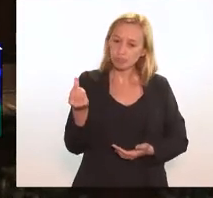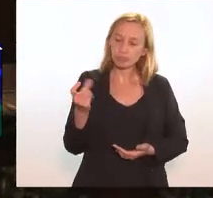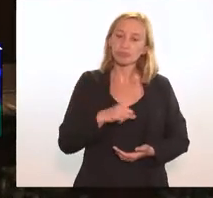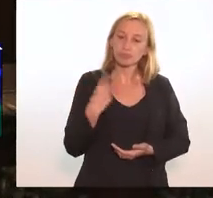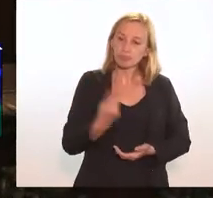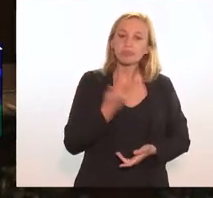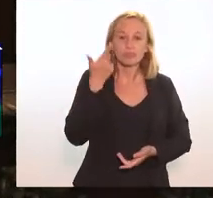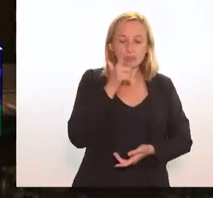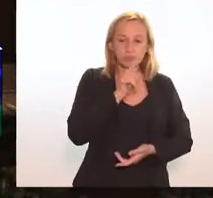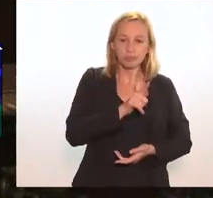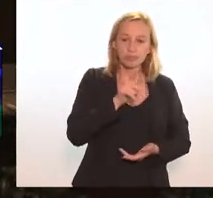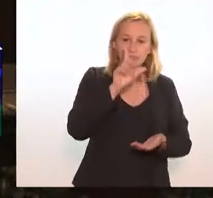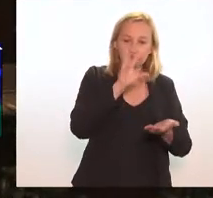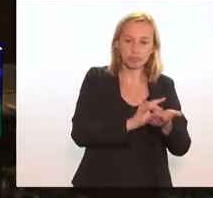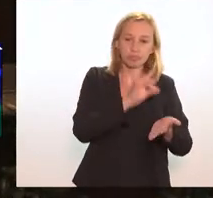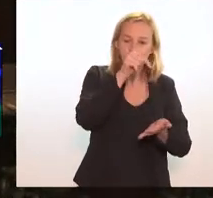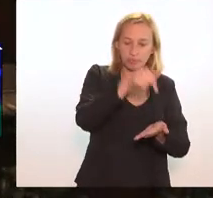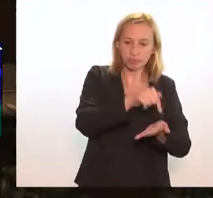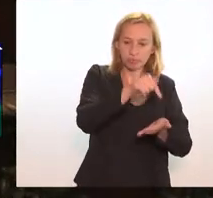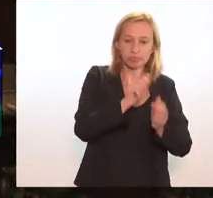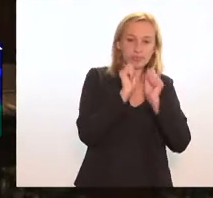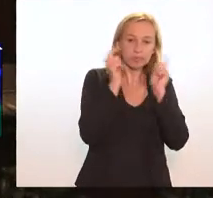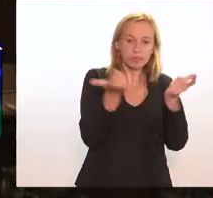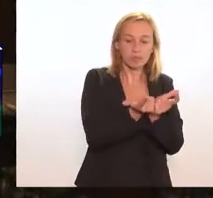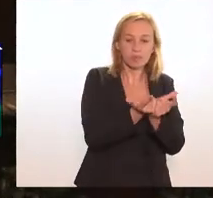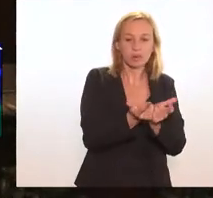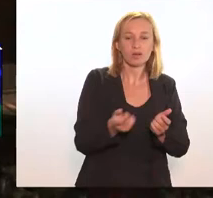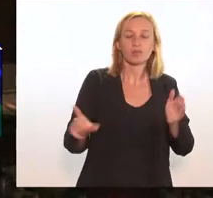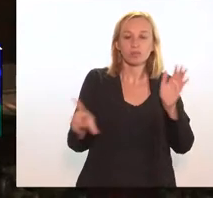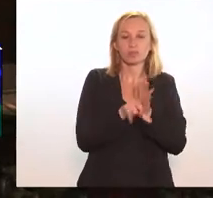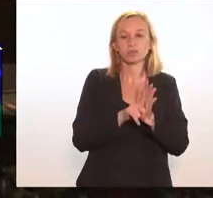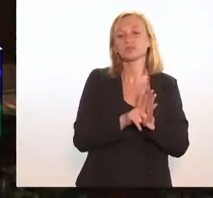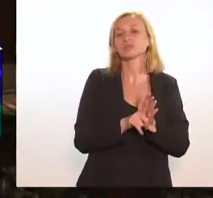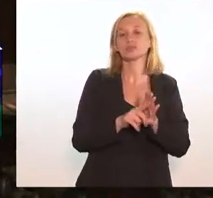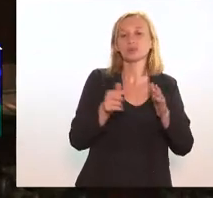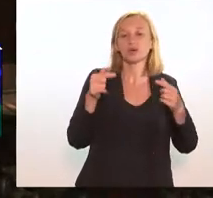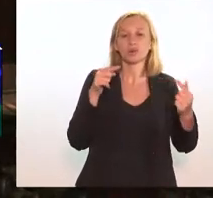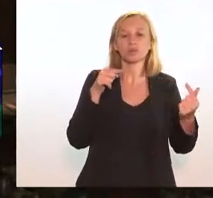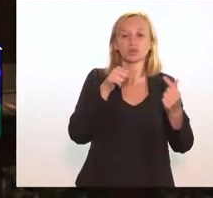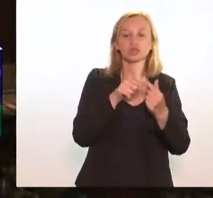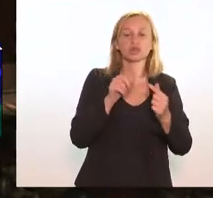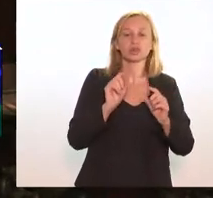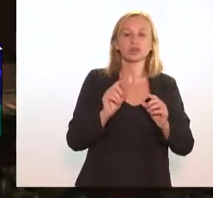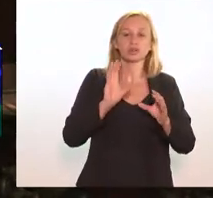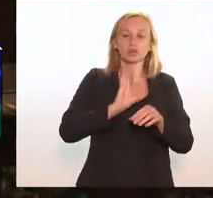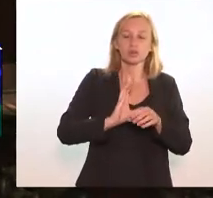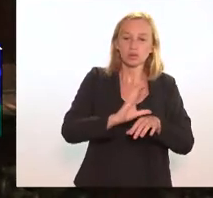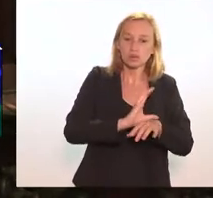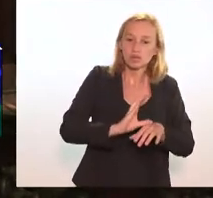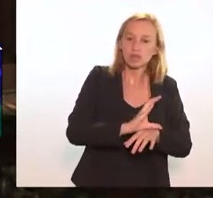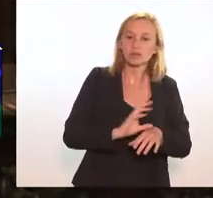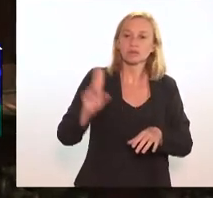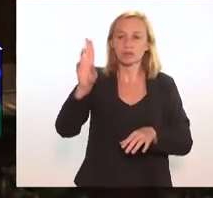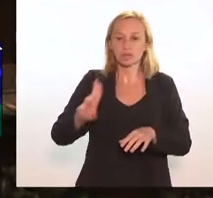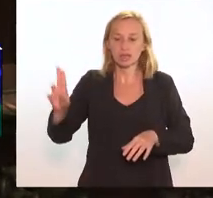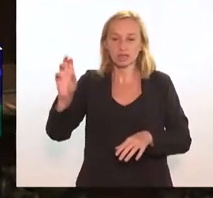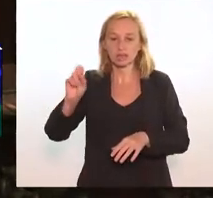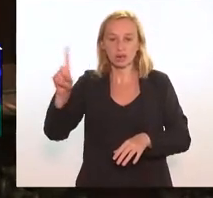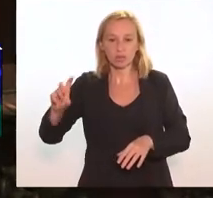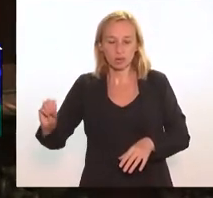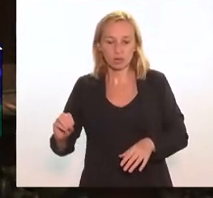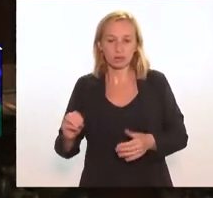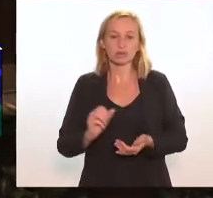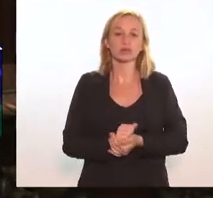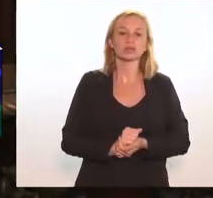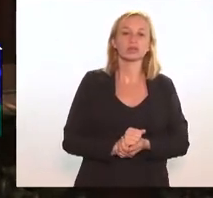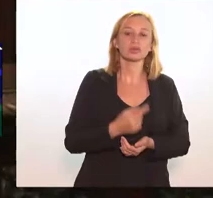nós conseguimos fixar aqui na LERJ, por lei, critérios objetivos para que o Conselho Universitário da UESO definisse a progressão